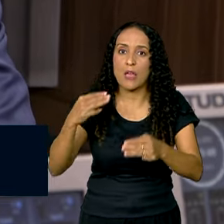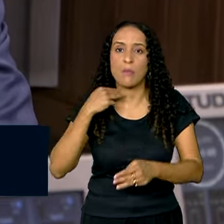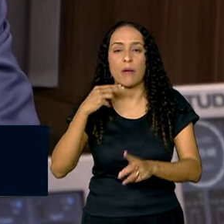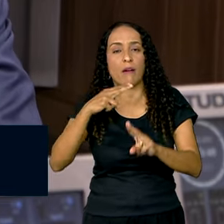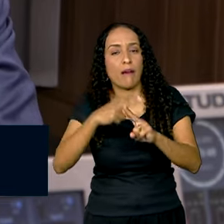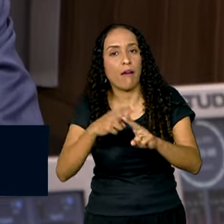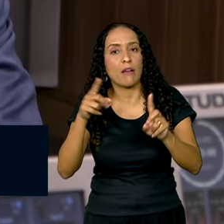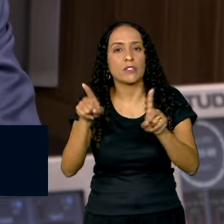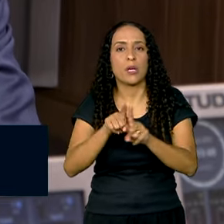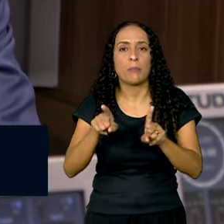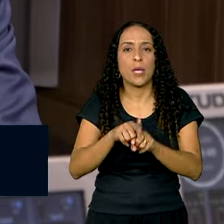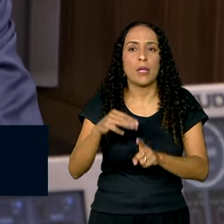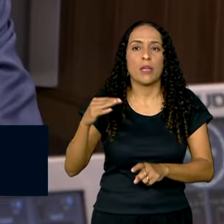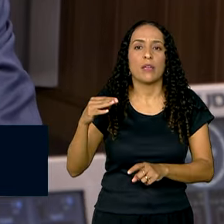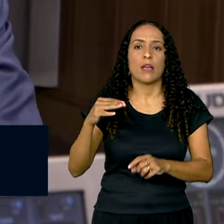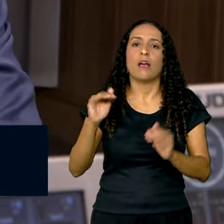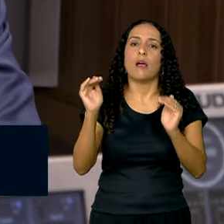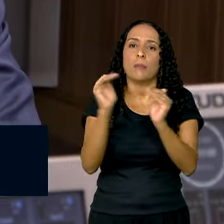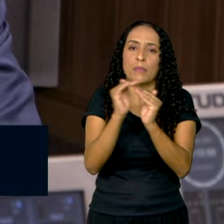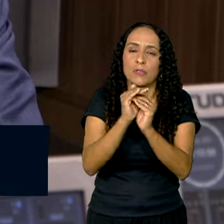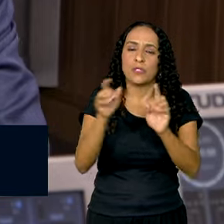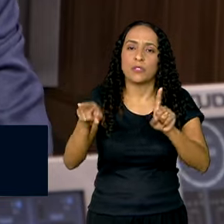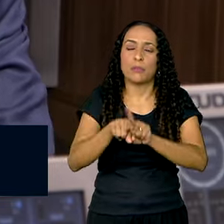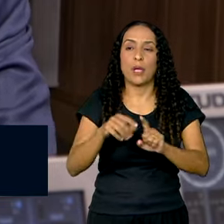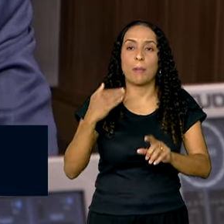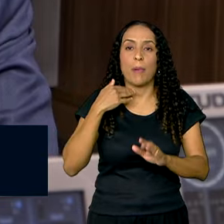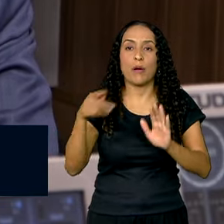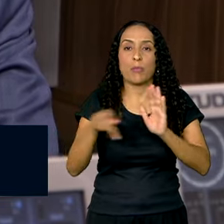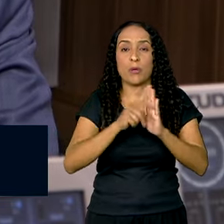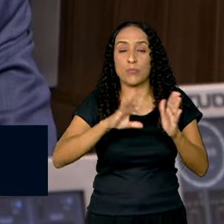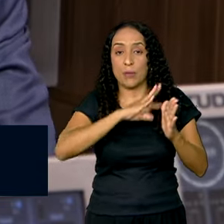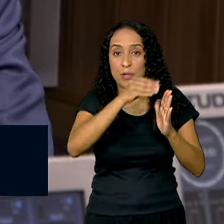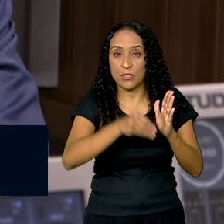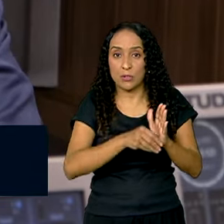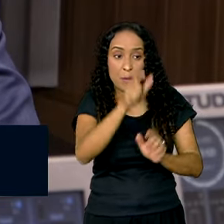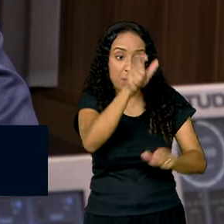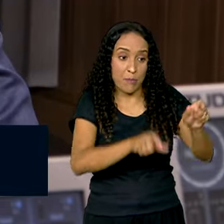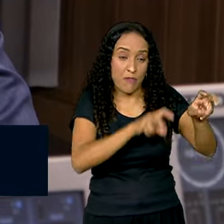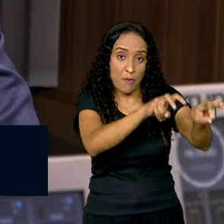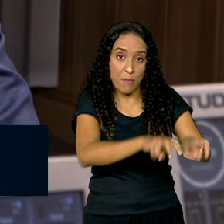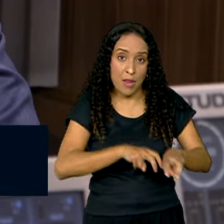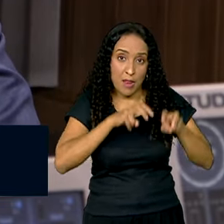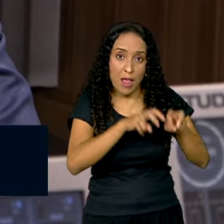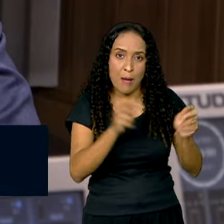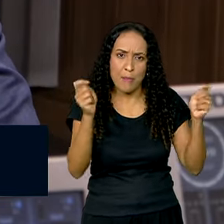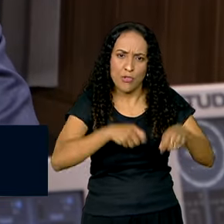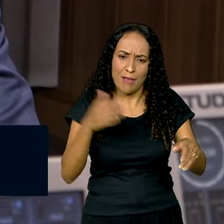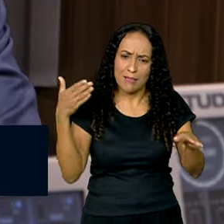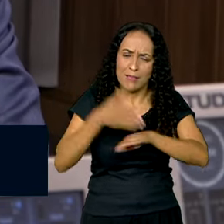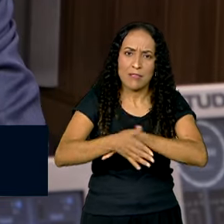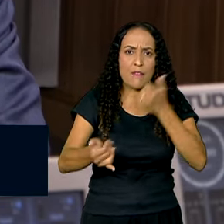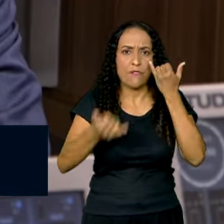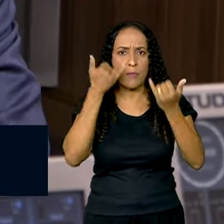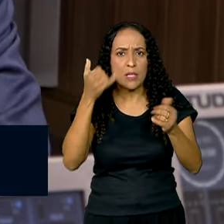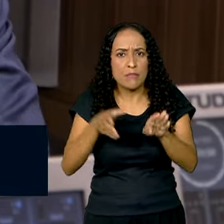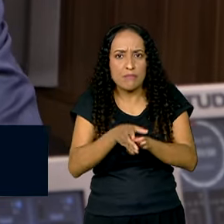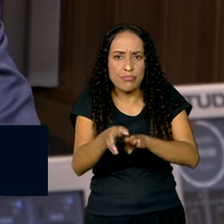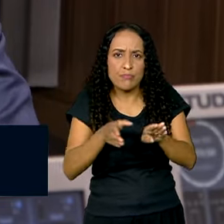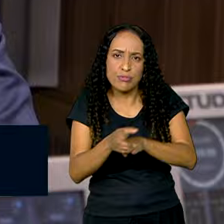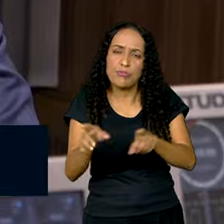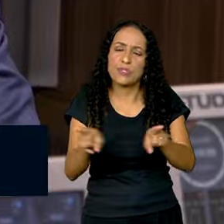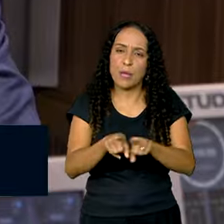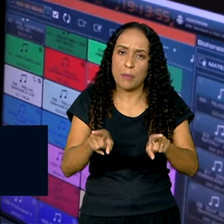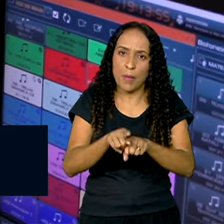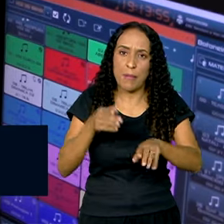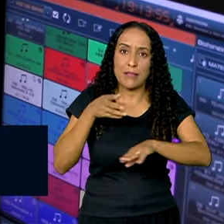Econômica Banco do Brasil Banco da Amazônia para que o o agricultor familiar possa est acessando informações e orientações para acessar